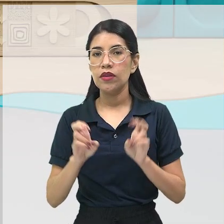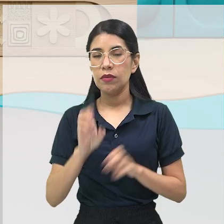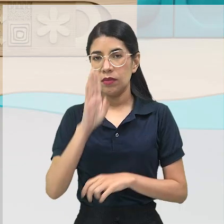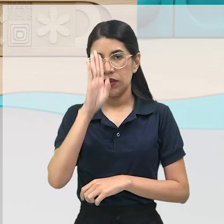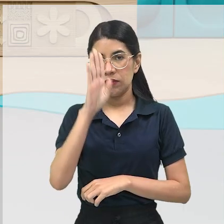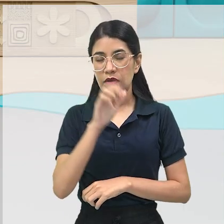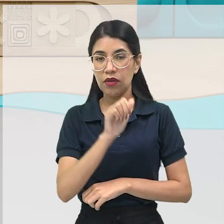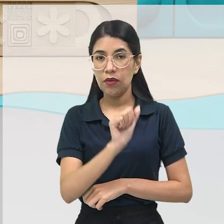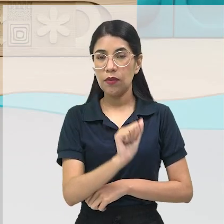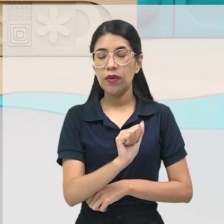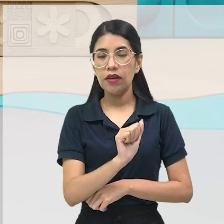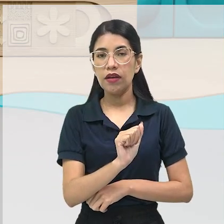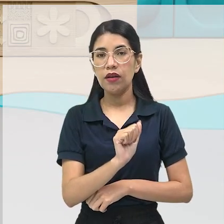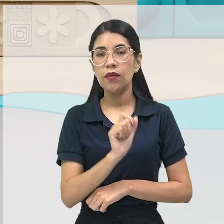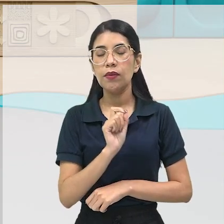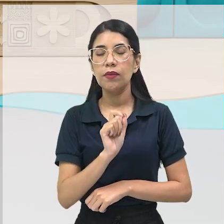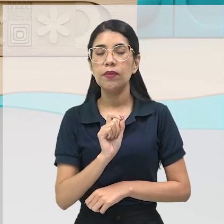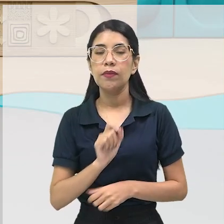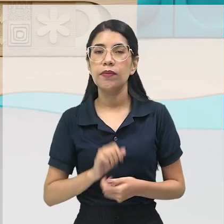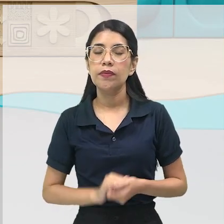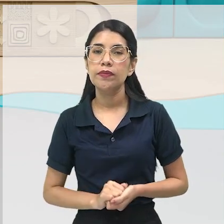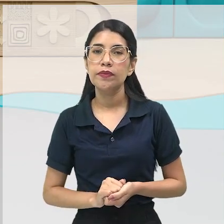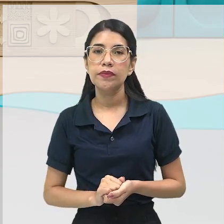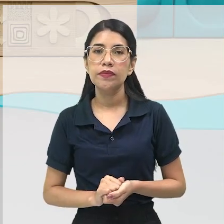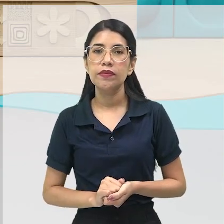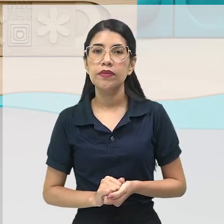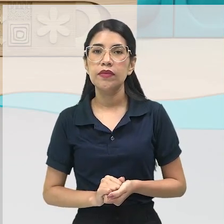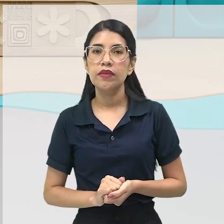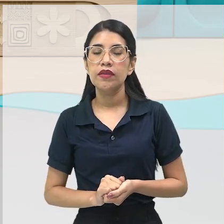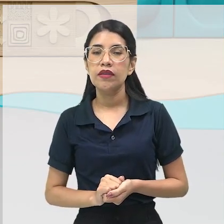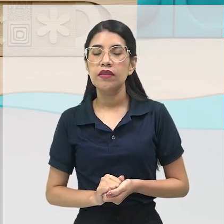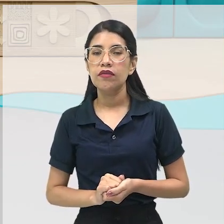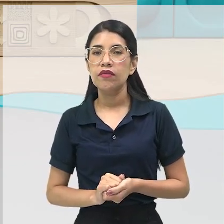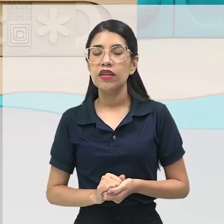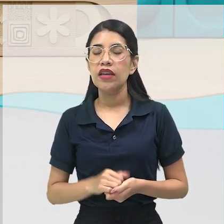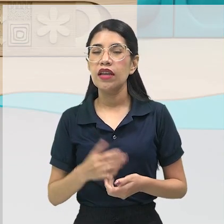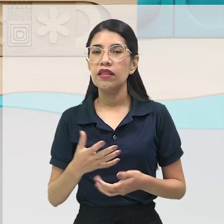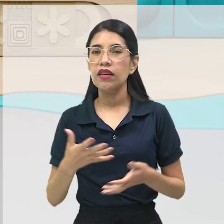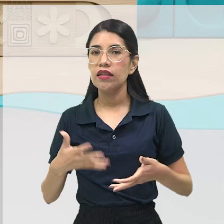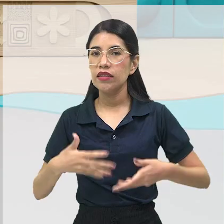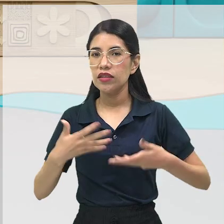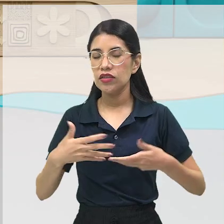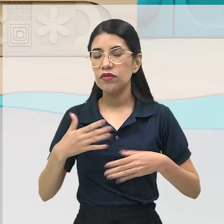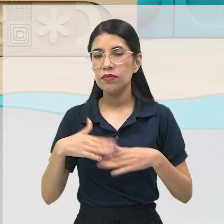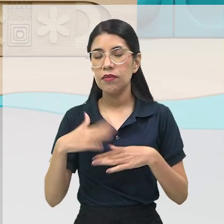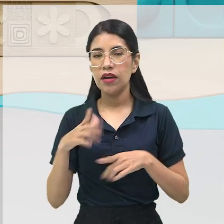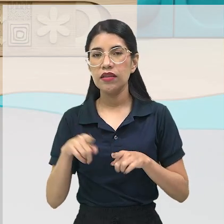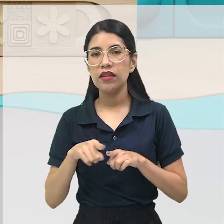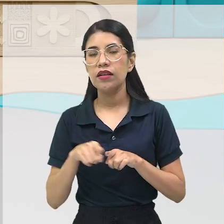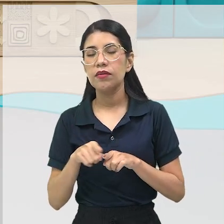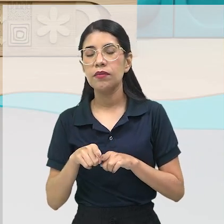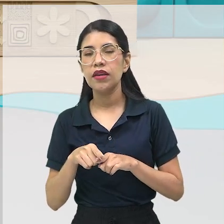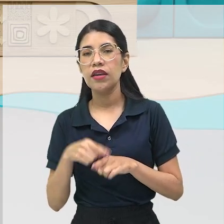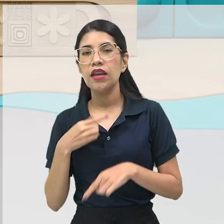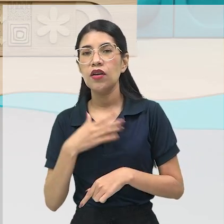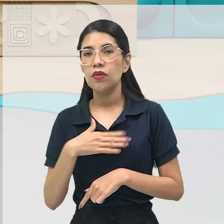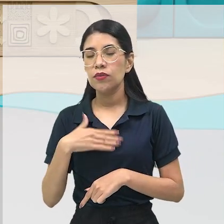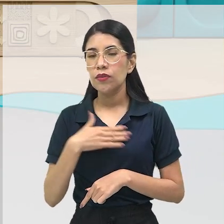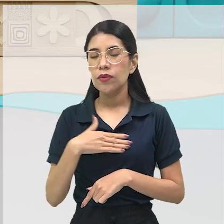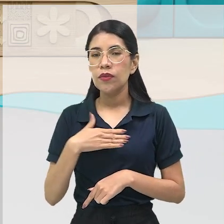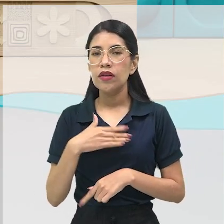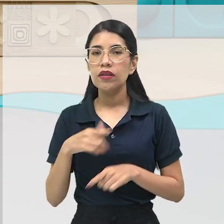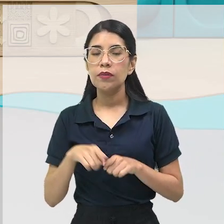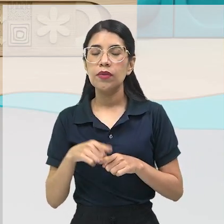do A, uma forma que ele vai ser mais gostoso, mais cativante. Afinal, ele vai estar se repetindo